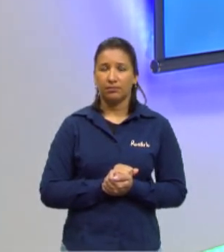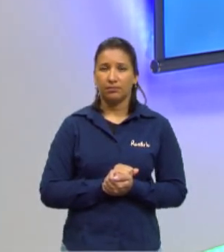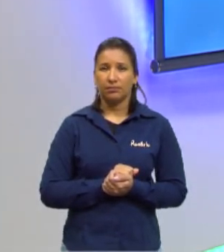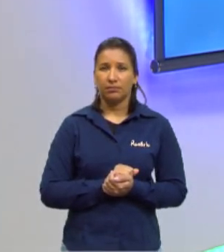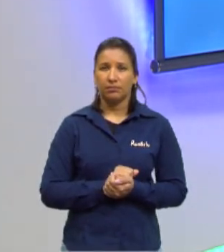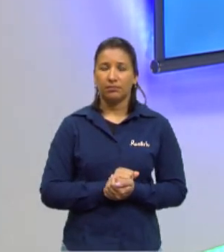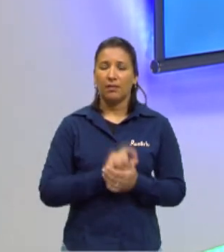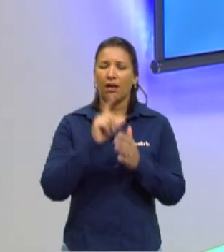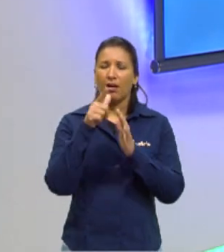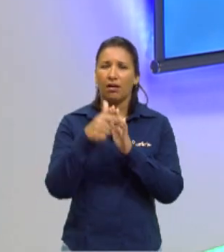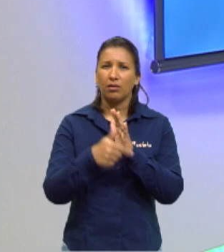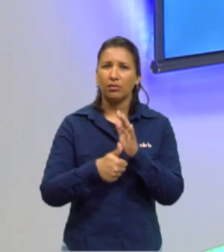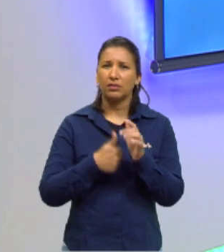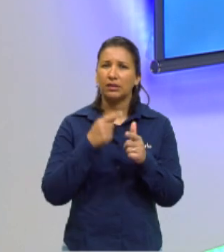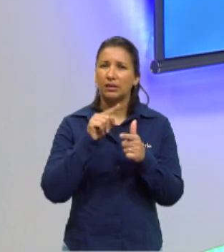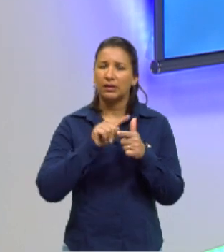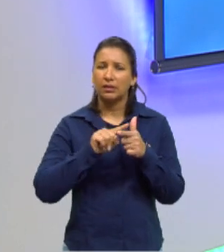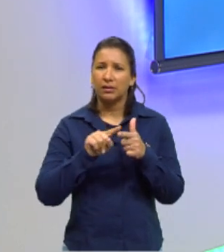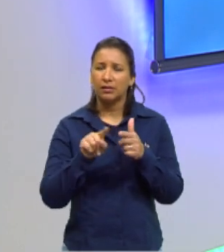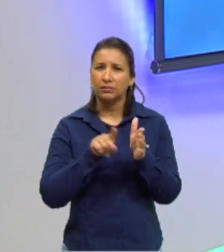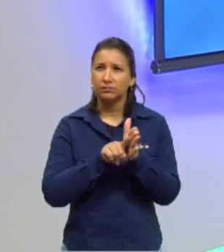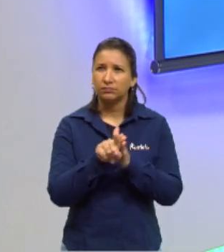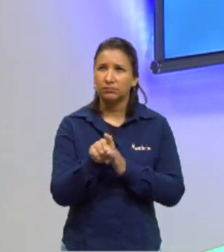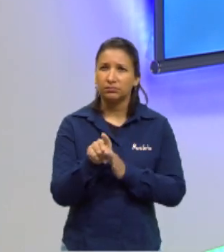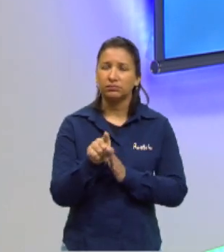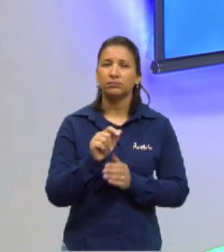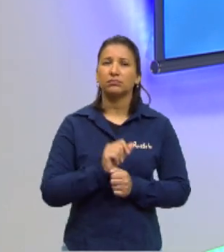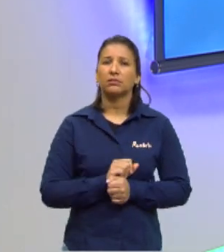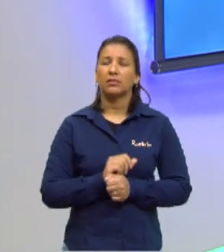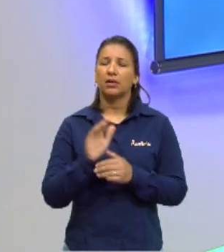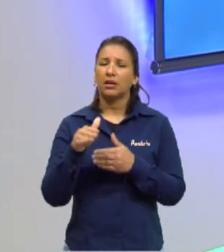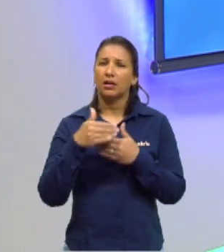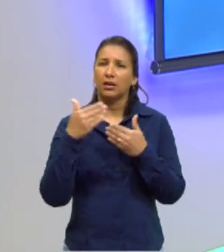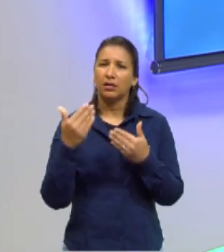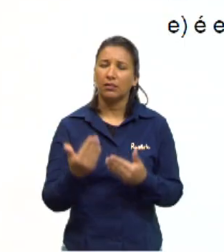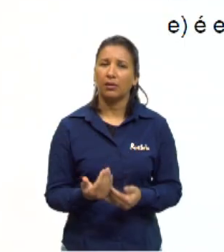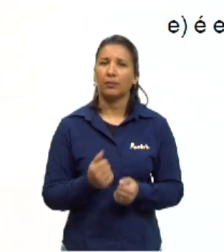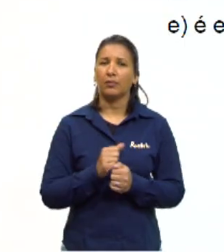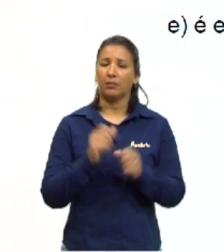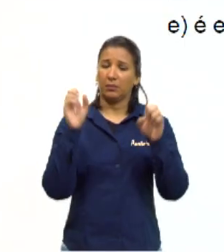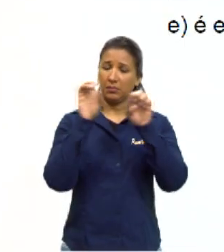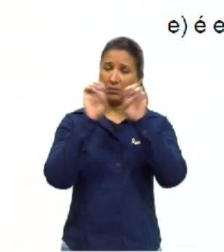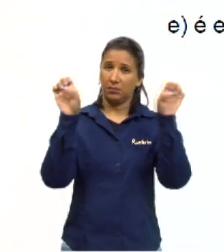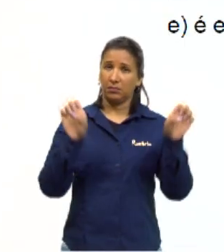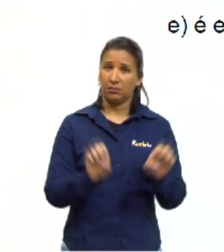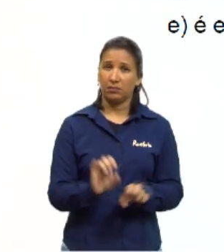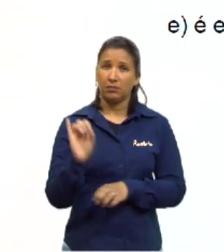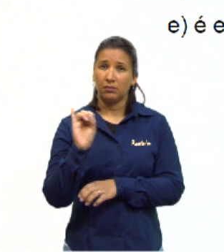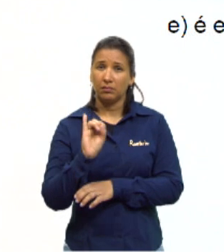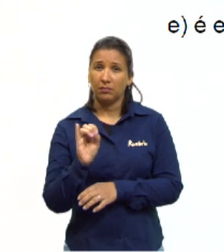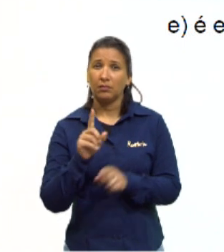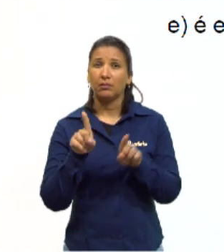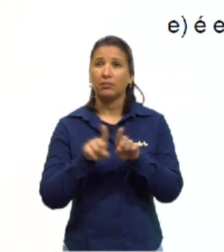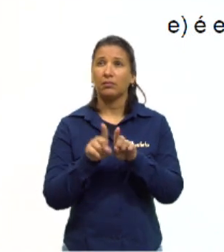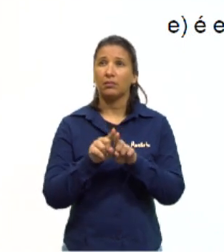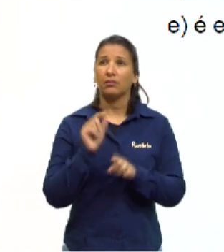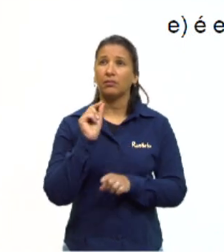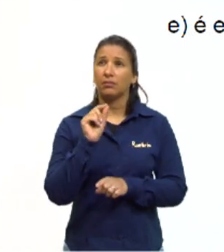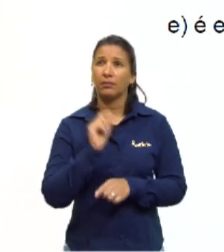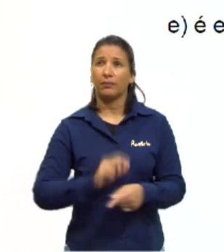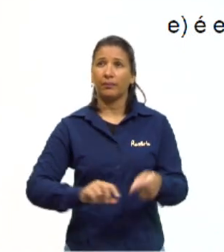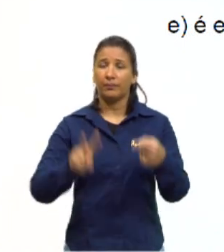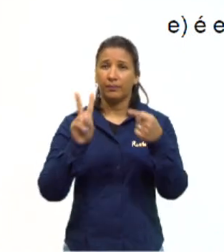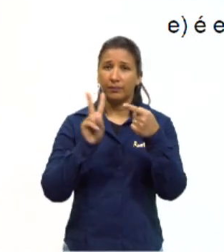A próxima situação que nós vamos falar, uma situação de uma equação irracional, que é